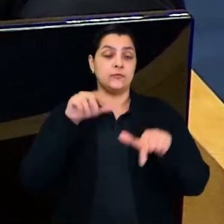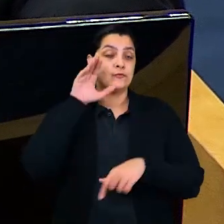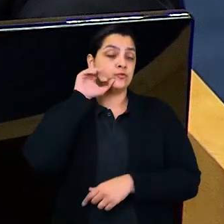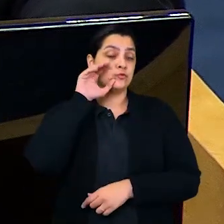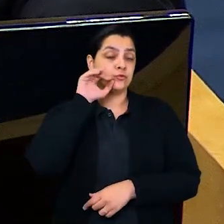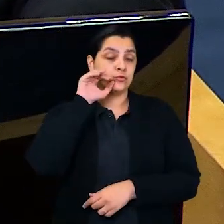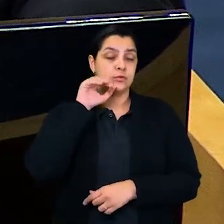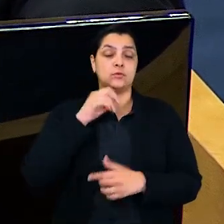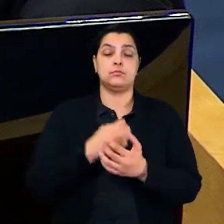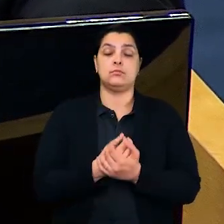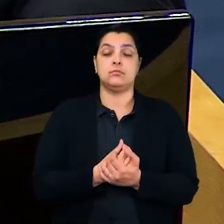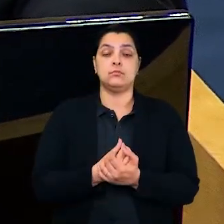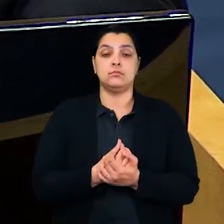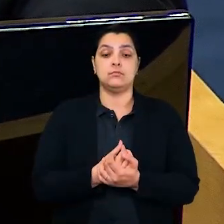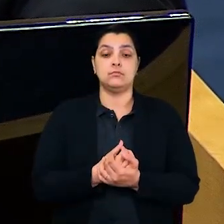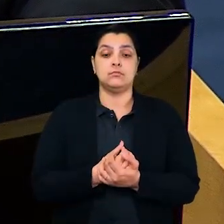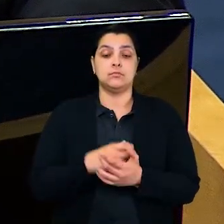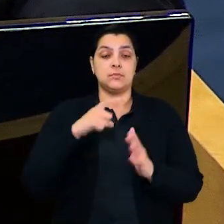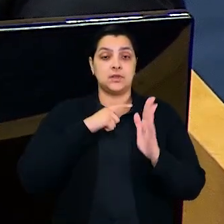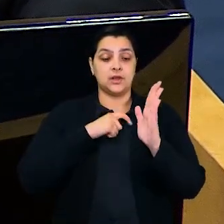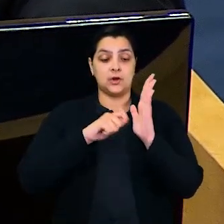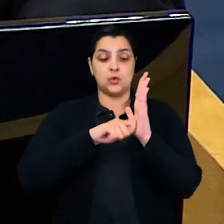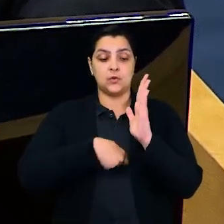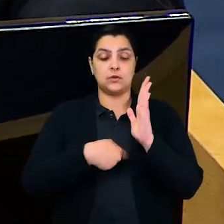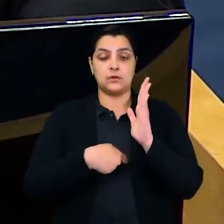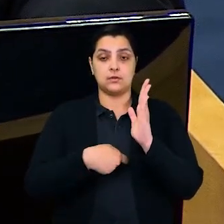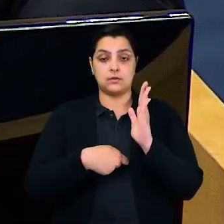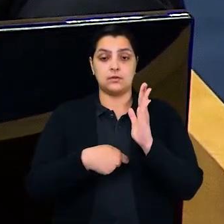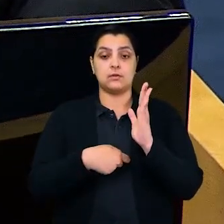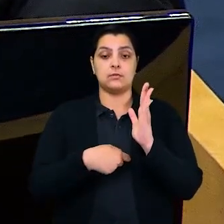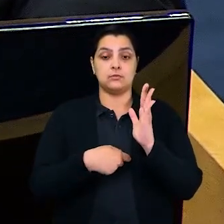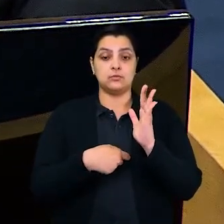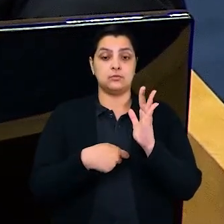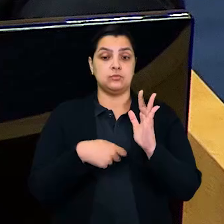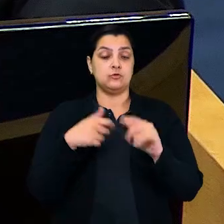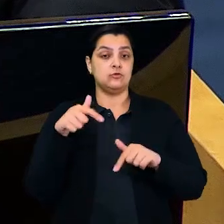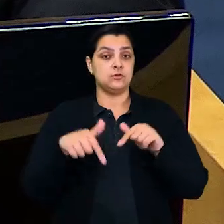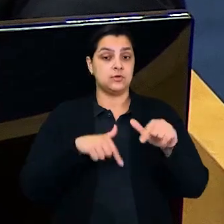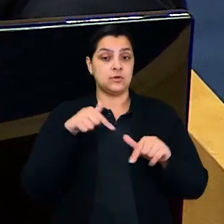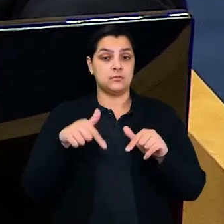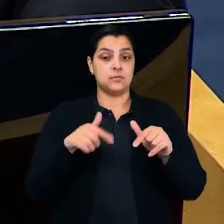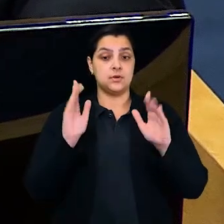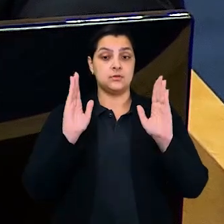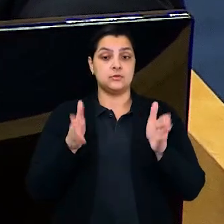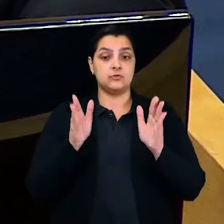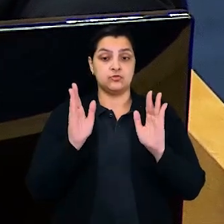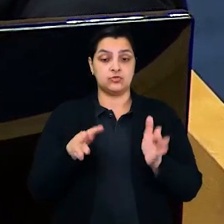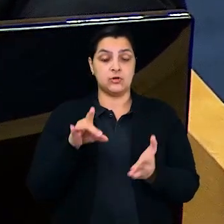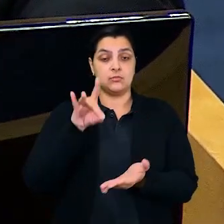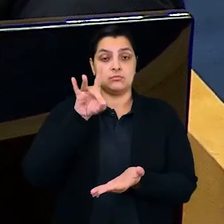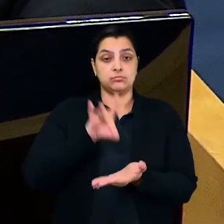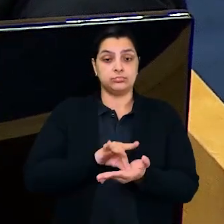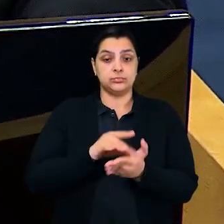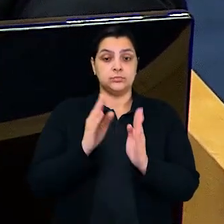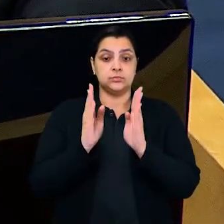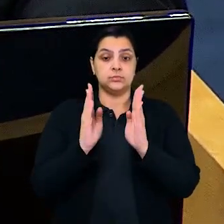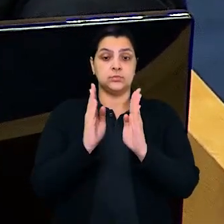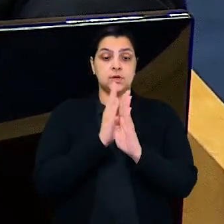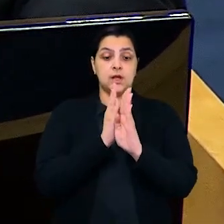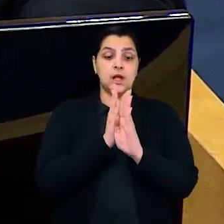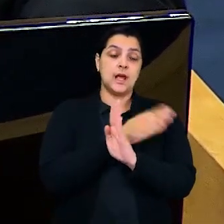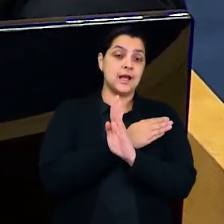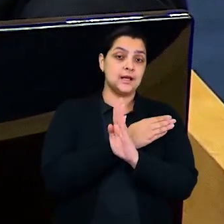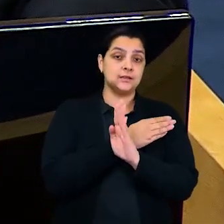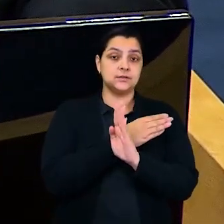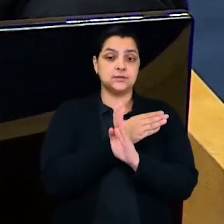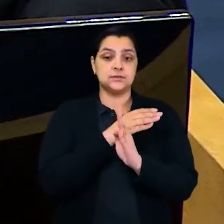trabalhador, que esteja submetido a um contrato de emprego já consolidado no período